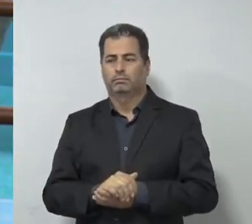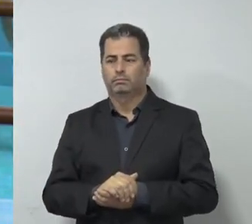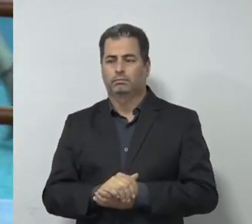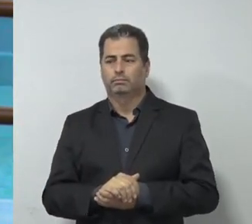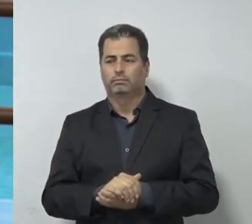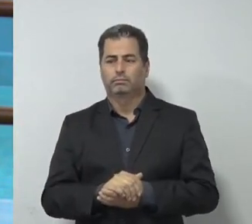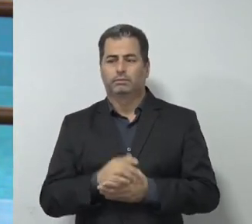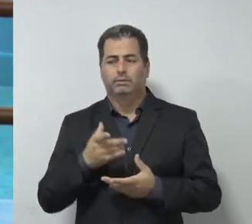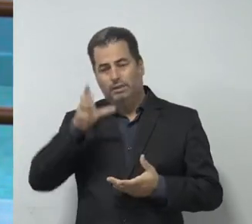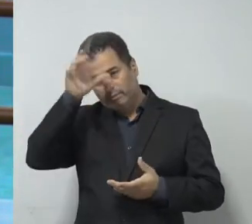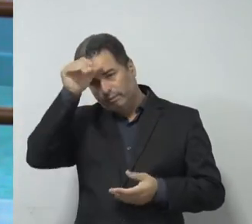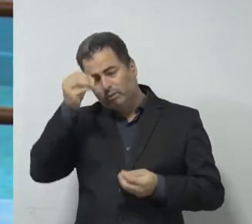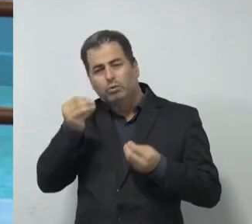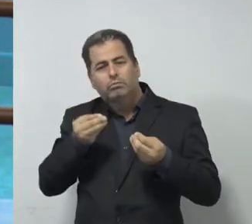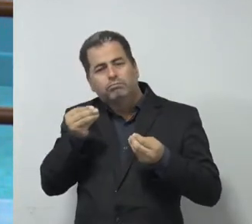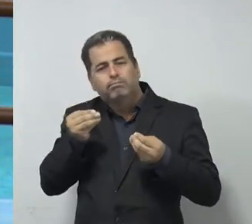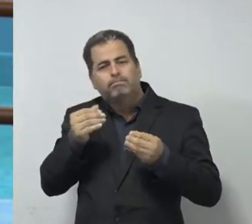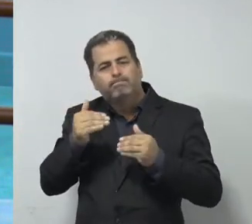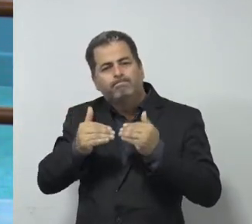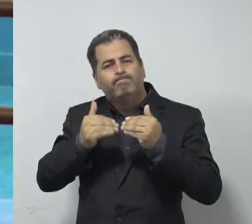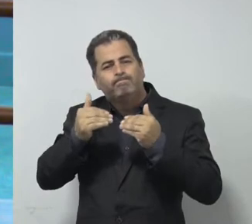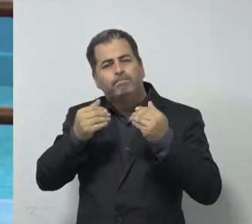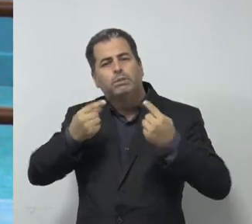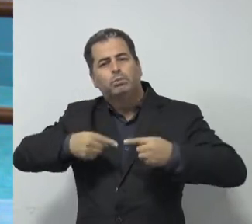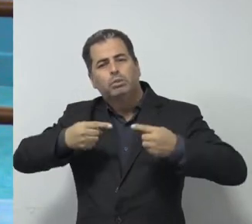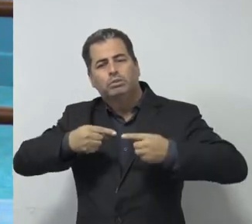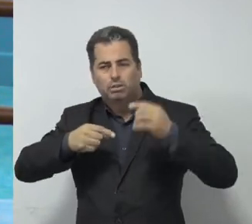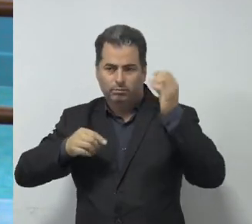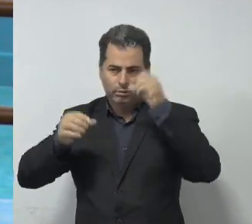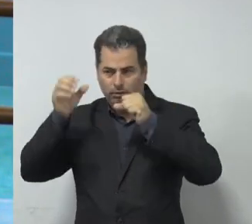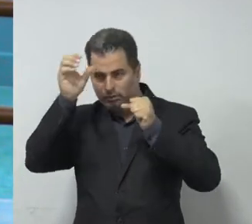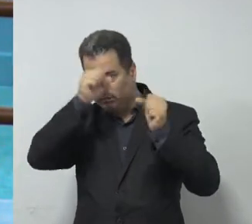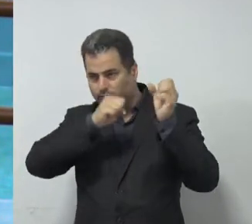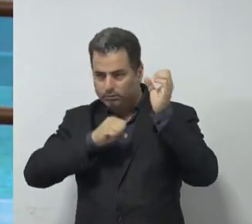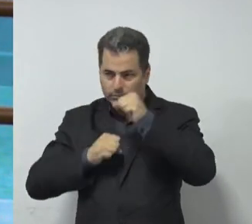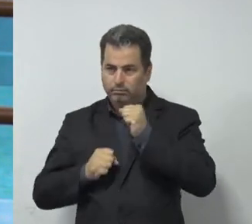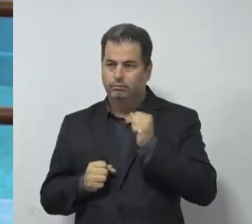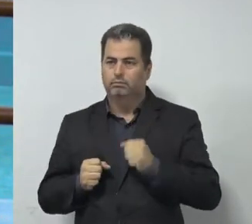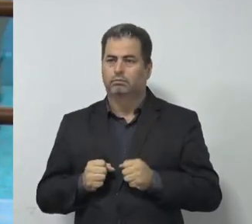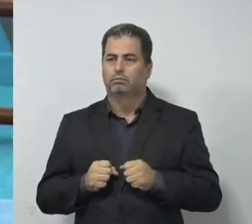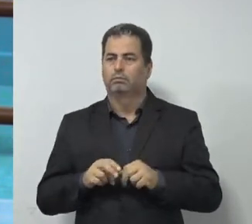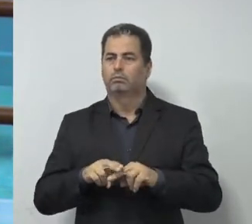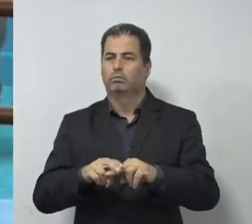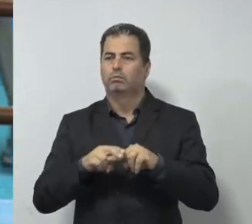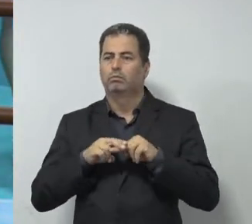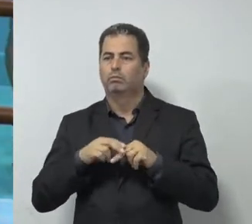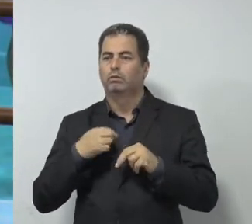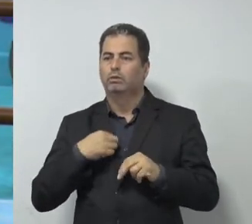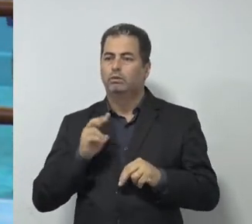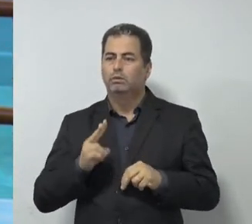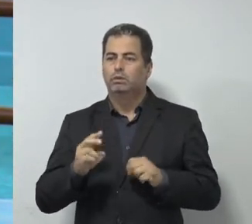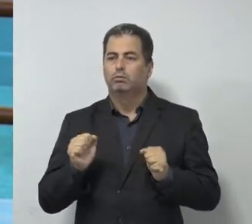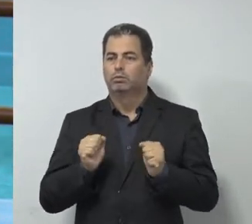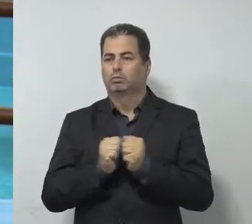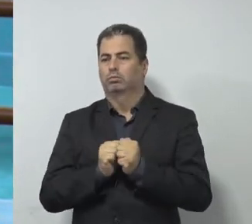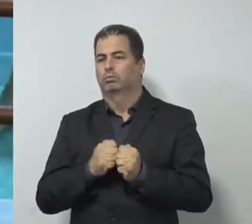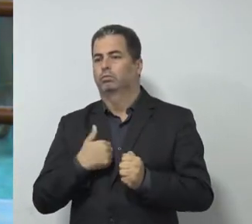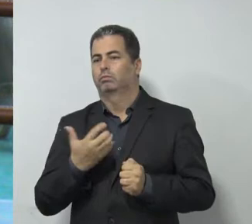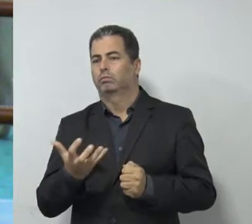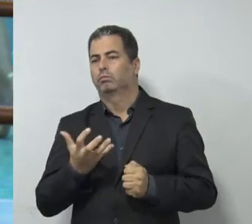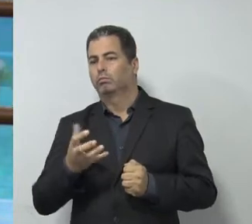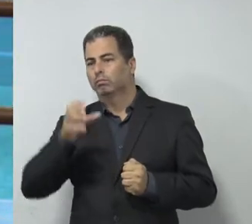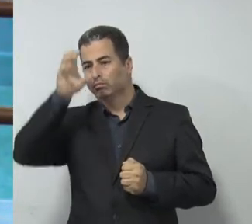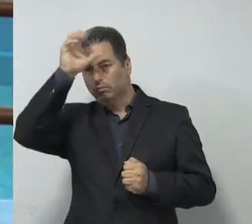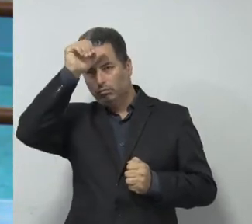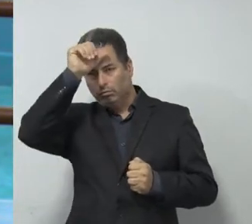a arte de desenvolver uma política. Por isso eu estou sempre ao lado, porque eu quero aprender. Assim